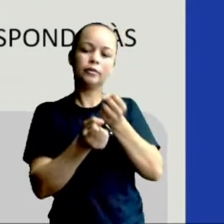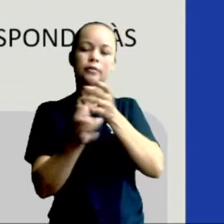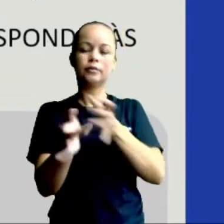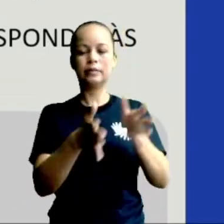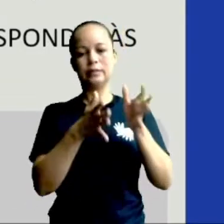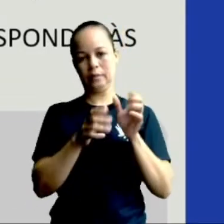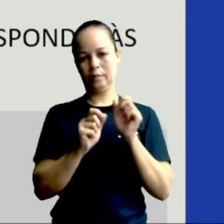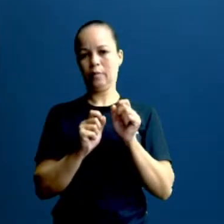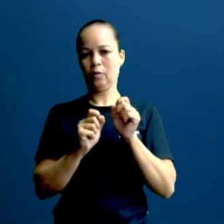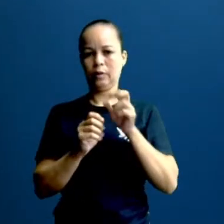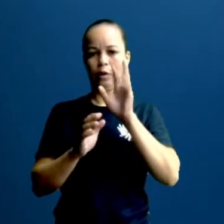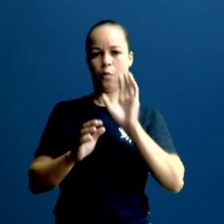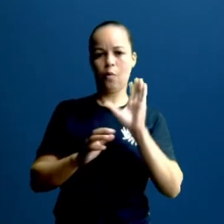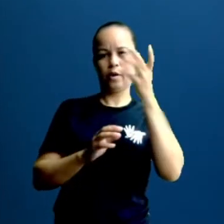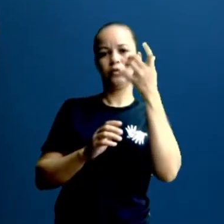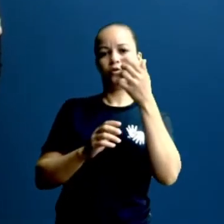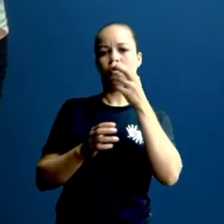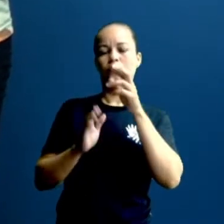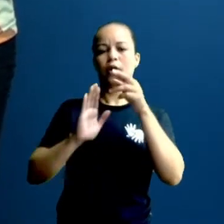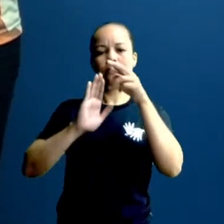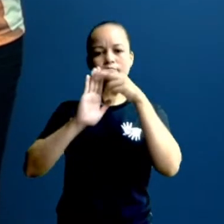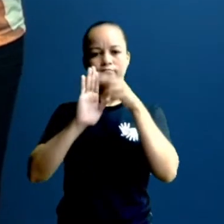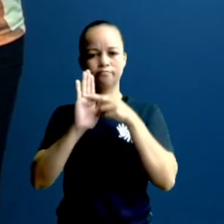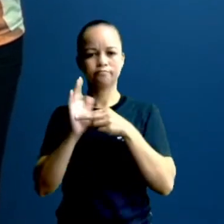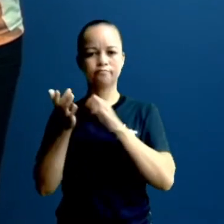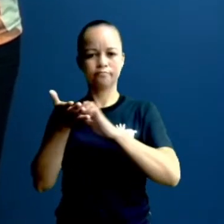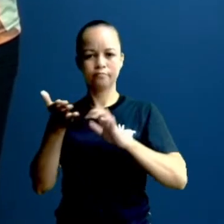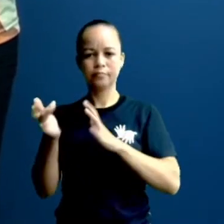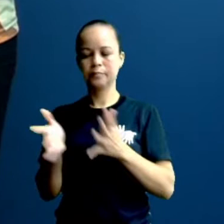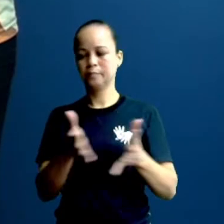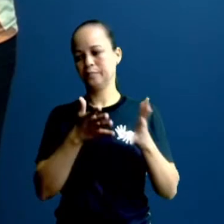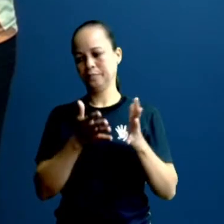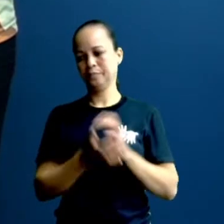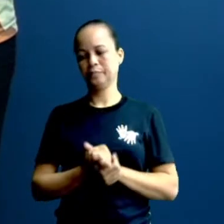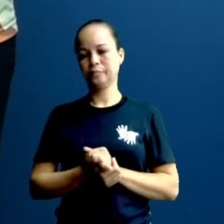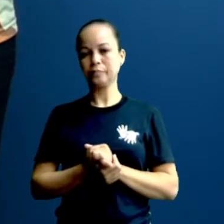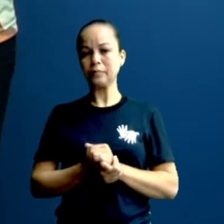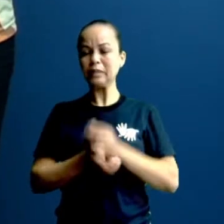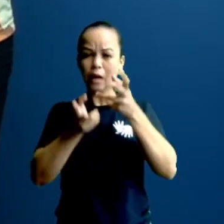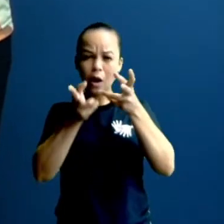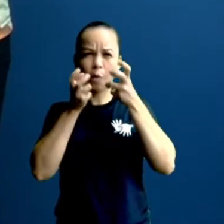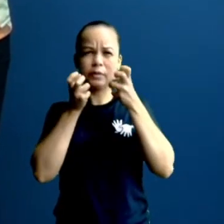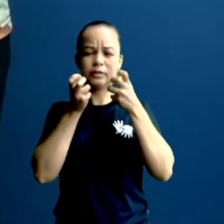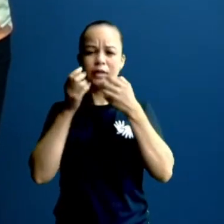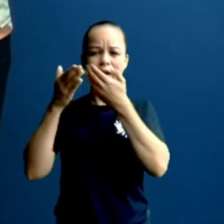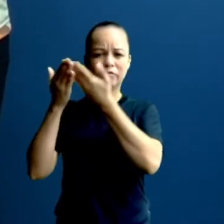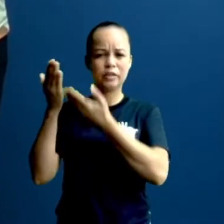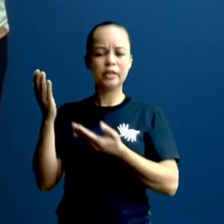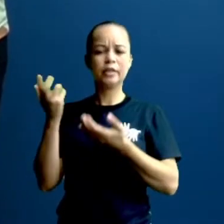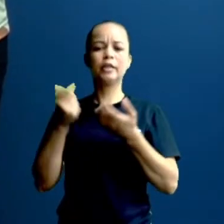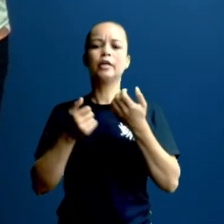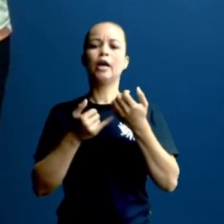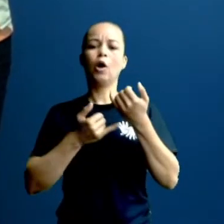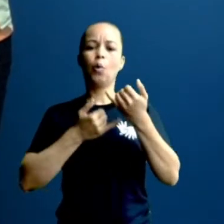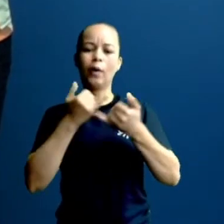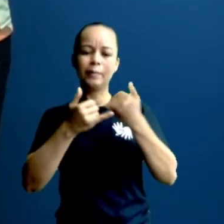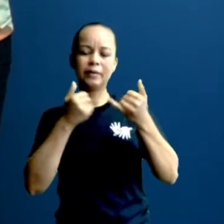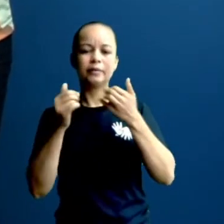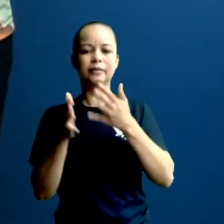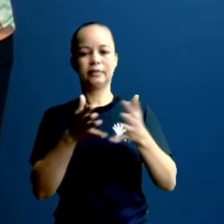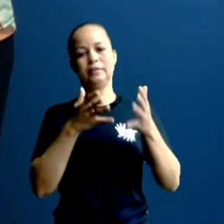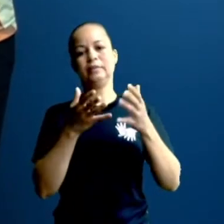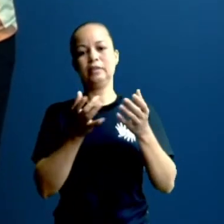questões. Então vamos lá. A gente percebe aí que é um jogo de tabuleiro, né, de compra e